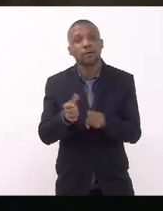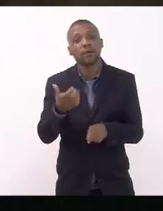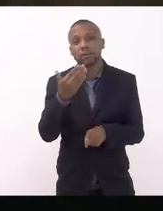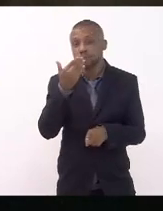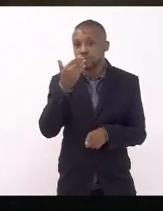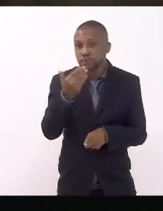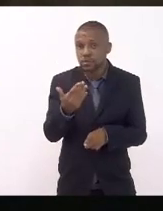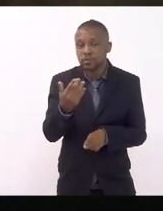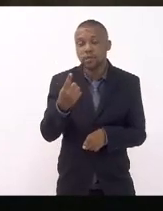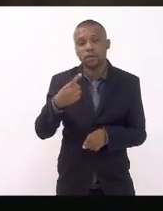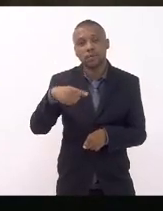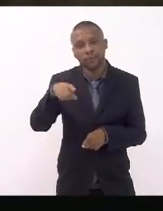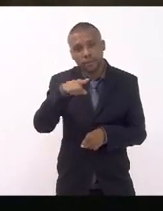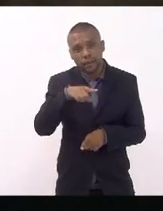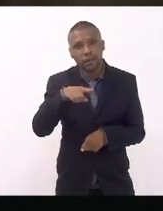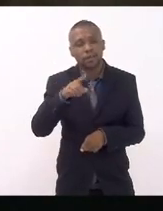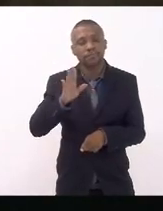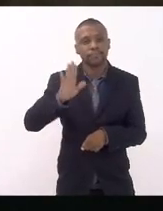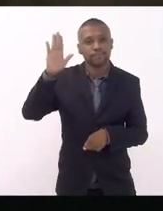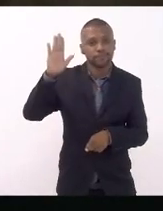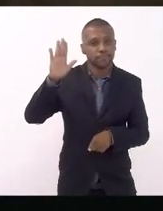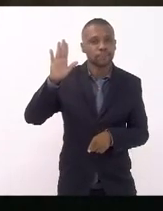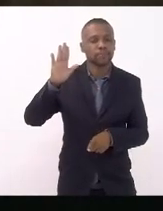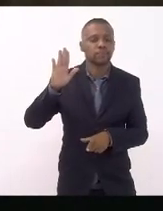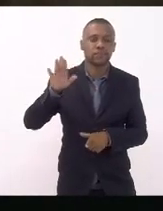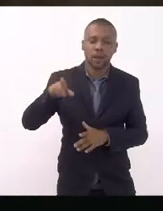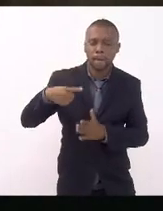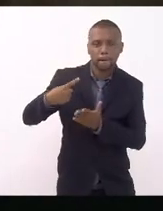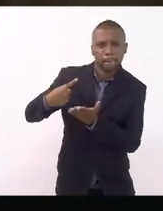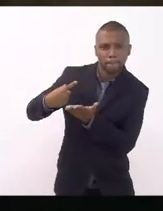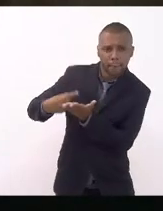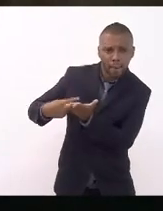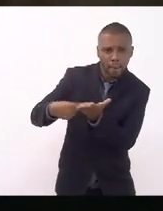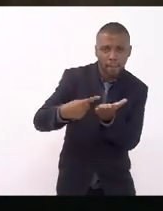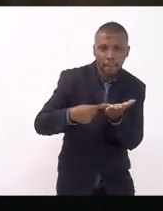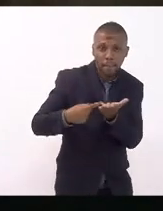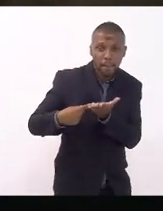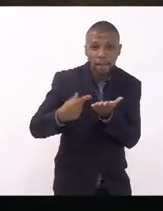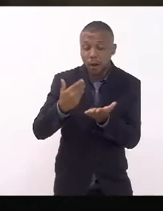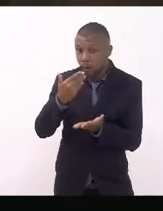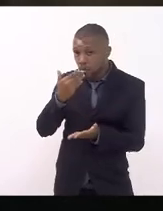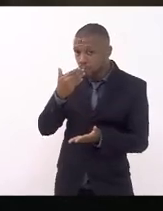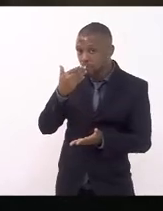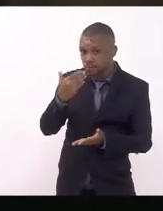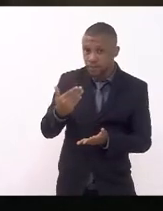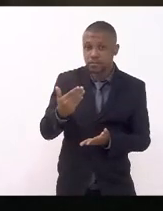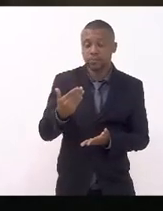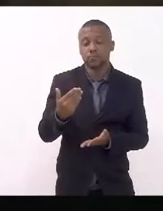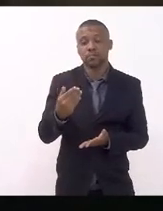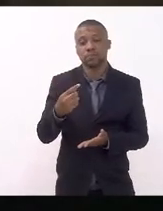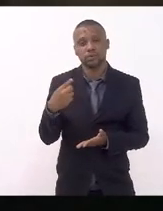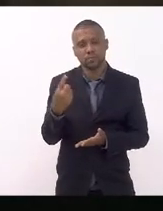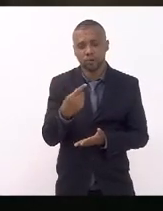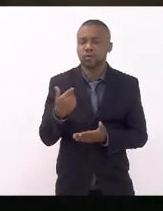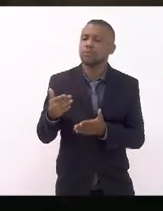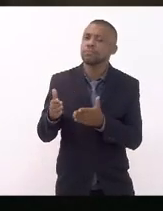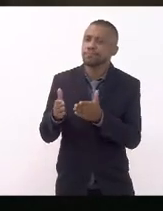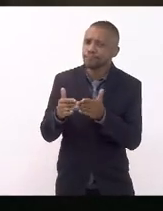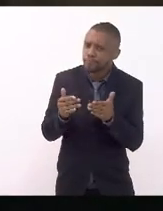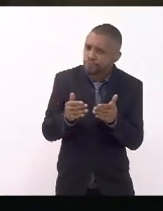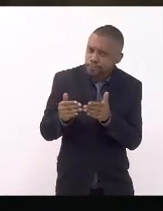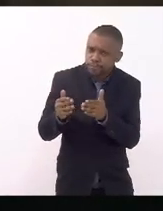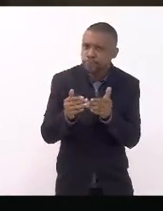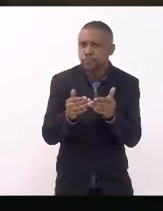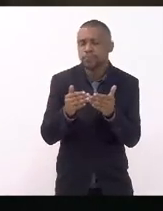a vossas excelências que façam coro ao pedido, né, que estamos fazendo